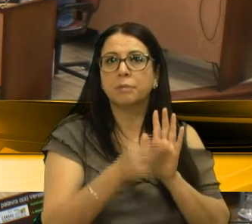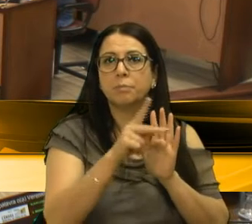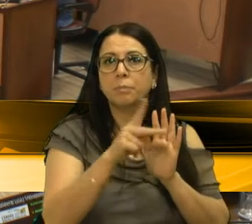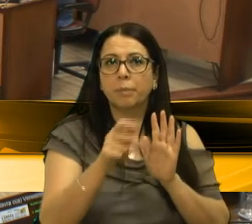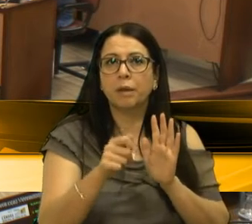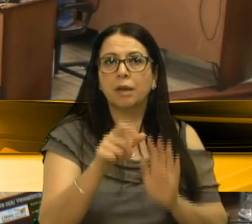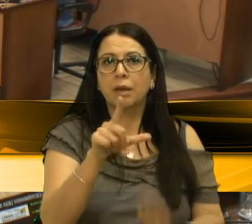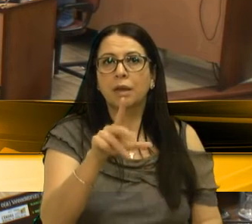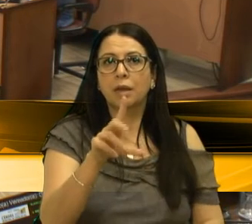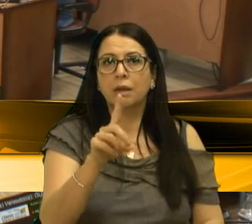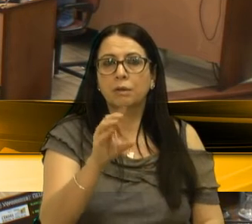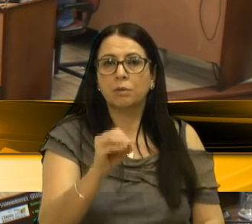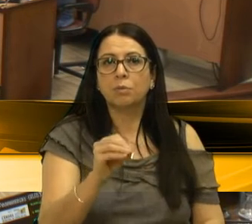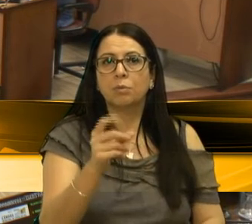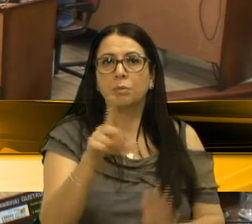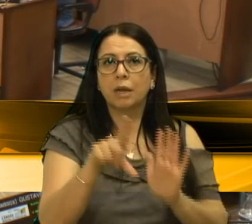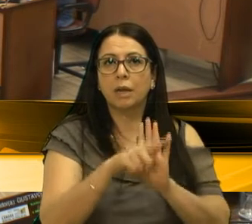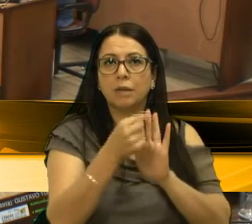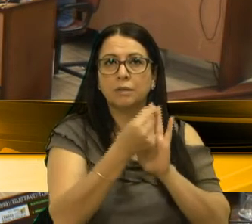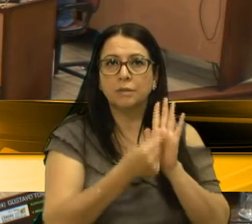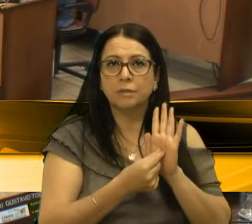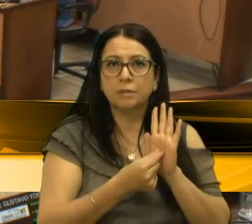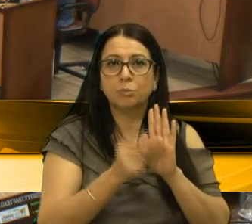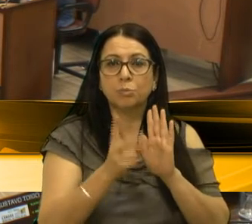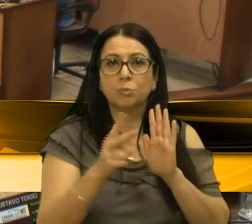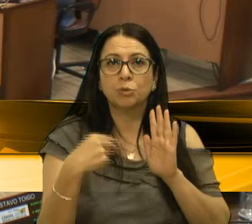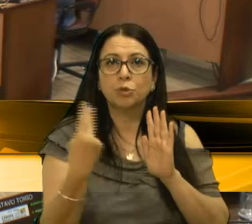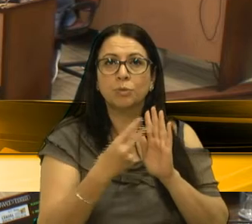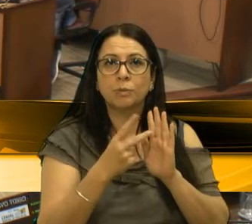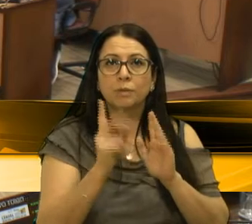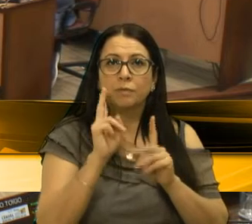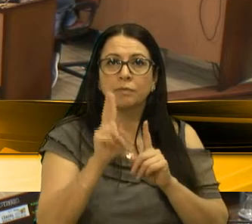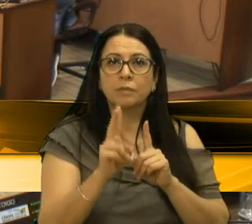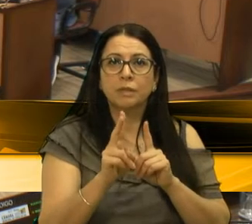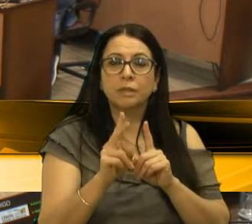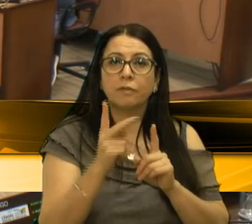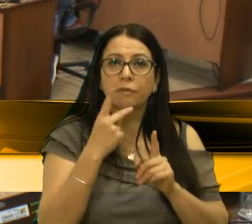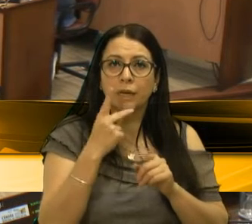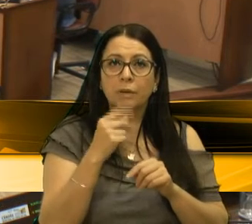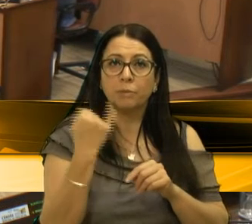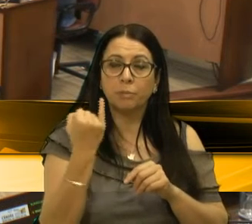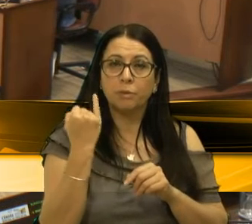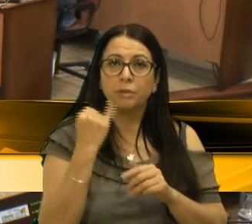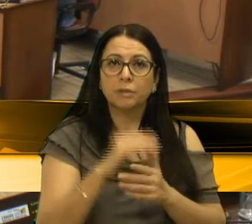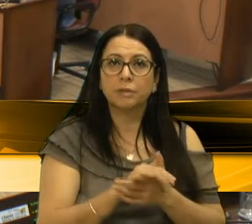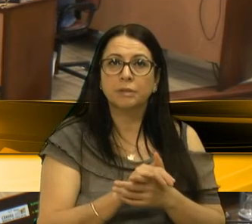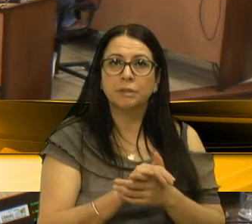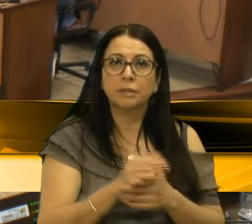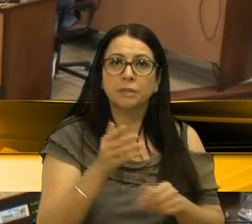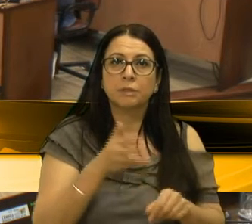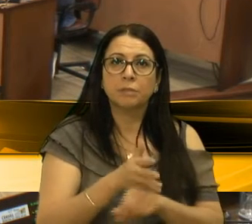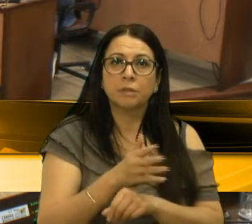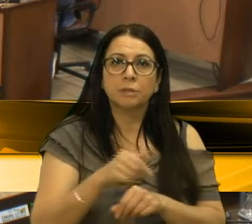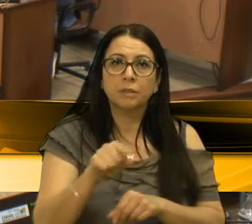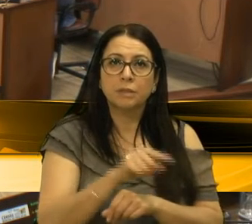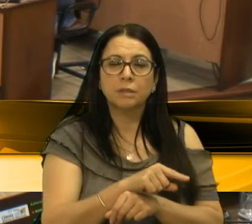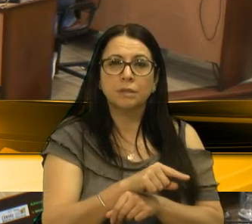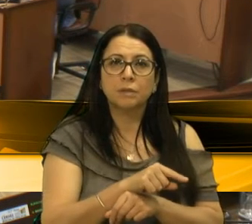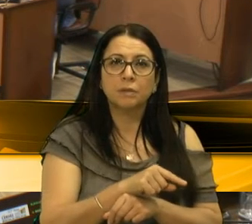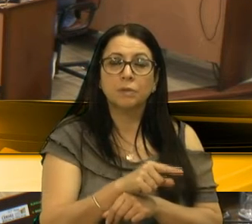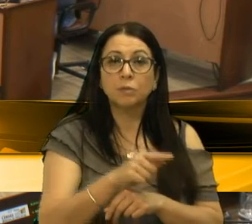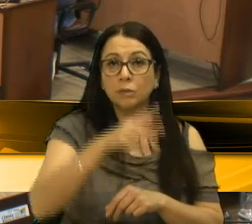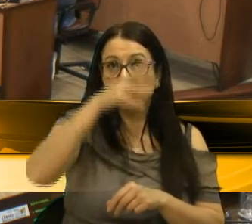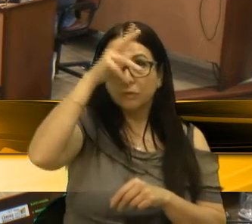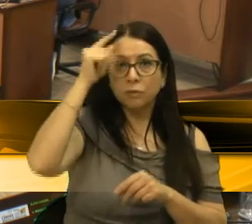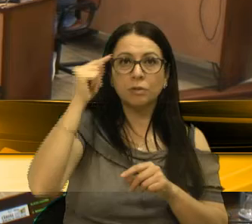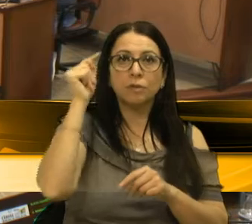LDO, a lei orçamentária. Por isso que sempre nós fizemos questão de dizer que é importante a participação quando o Executivo